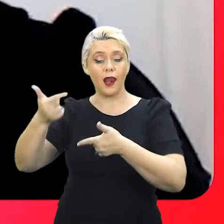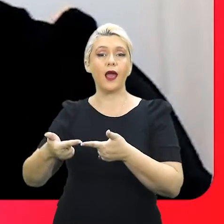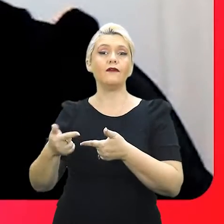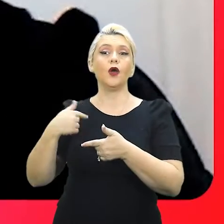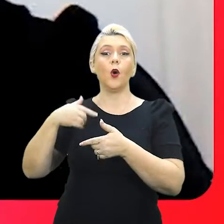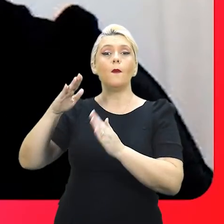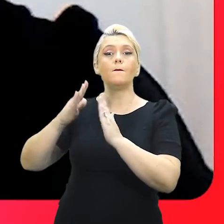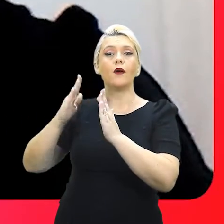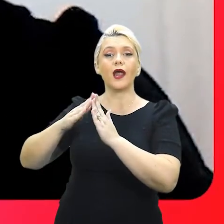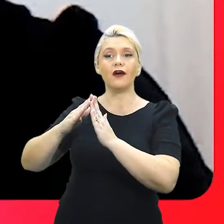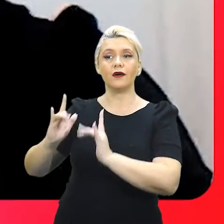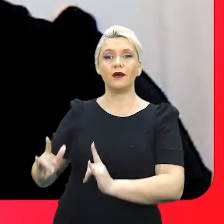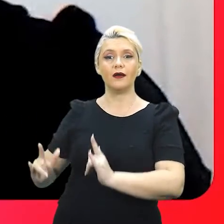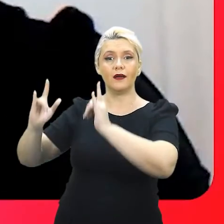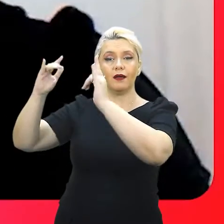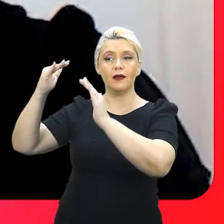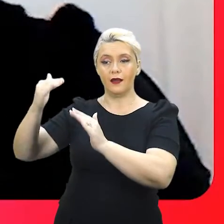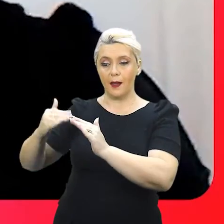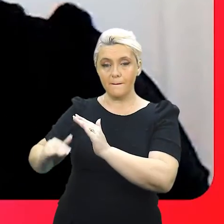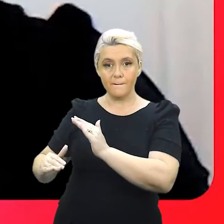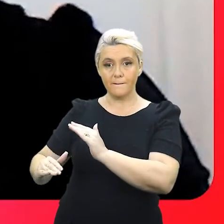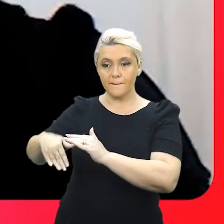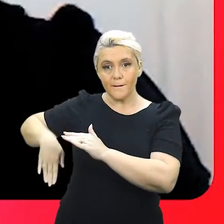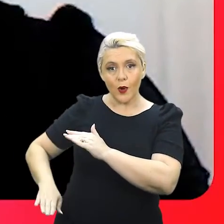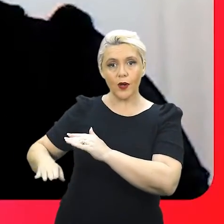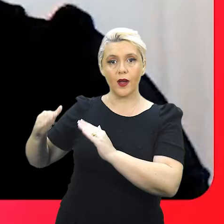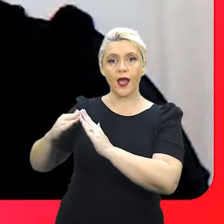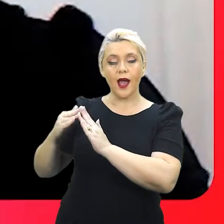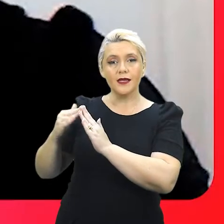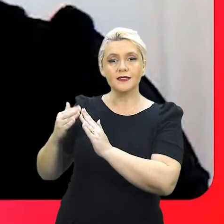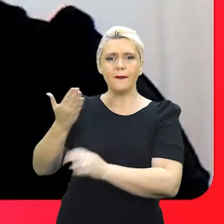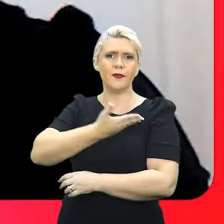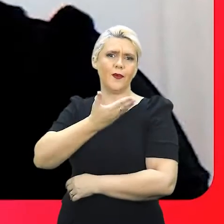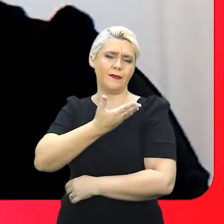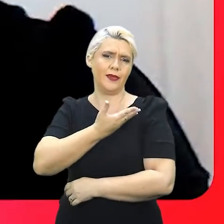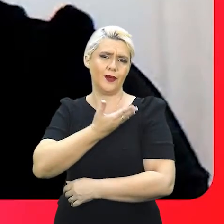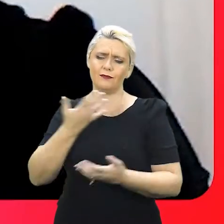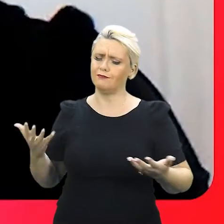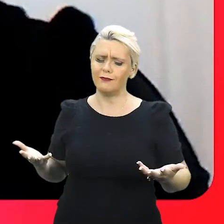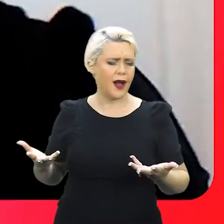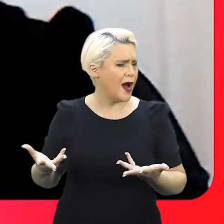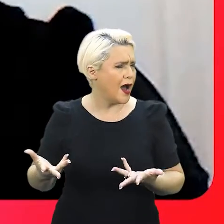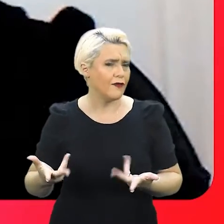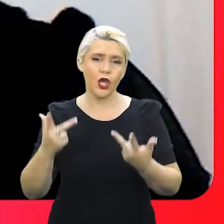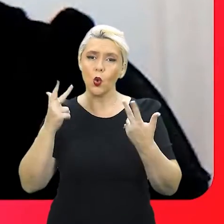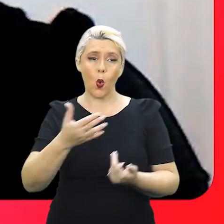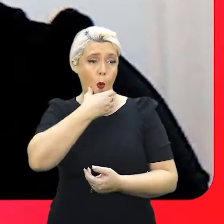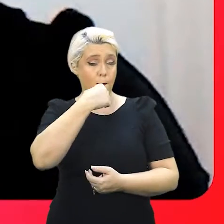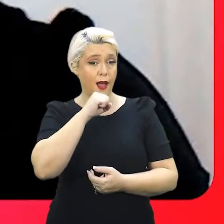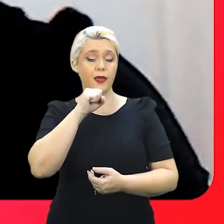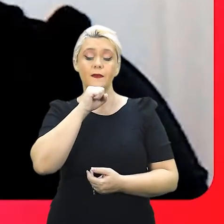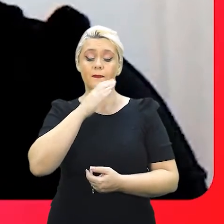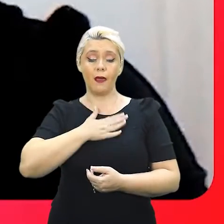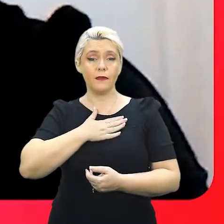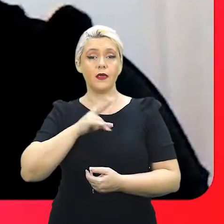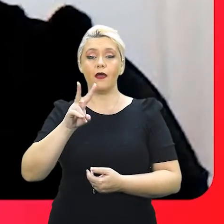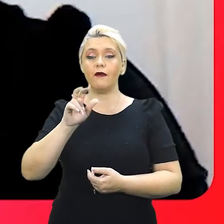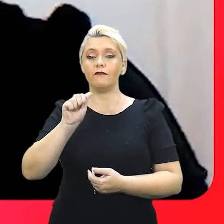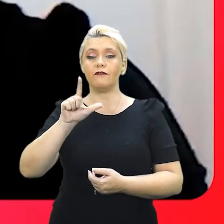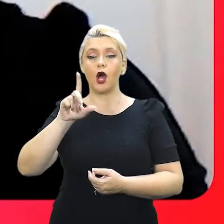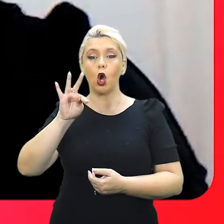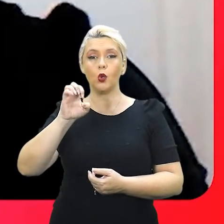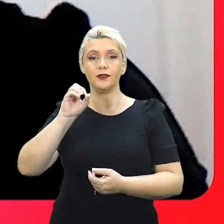no porão, na casa do grande amigo, um outro paizão, Walter Garcia, que